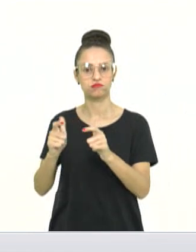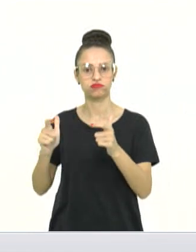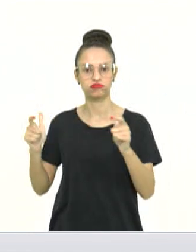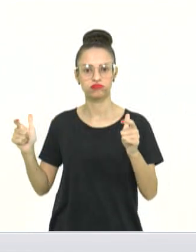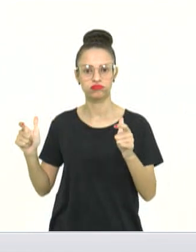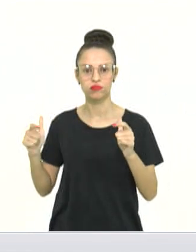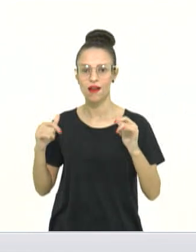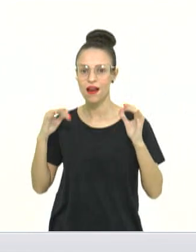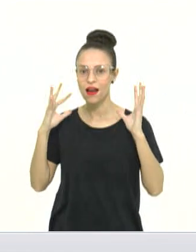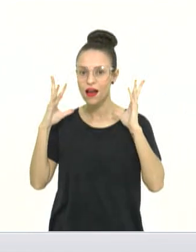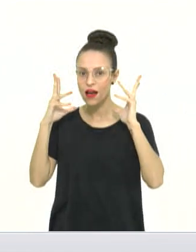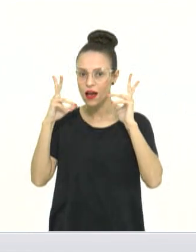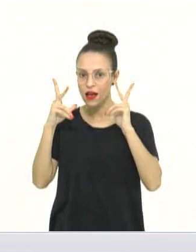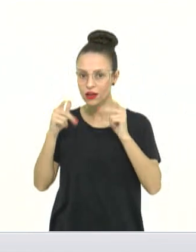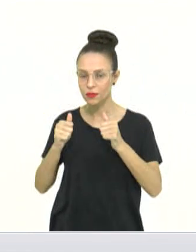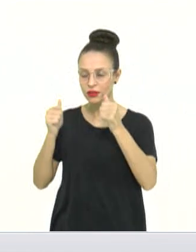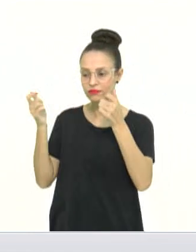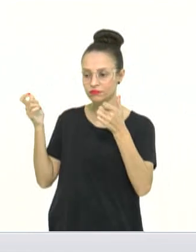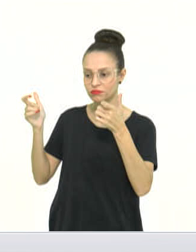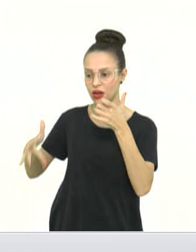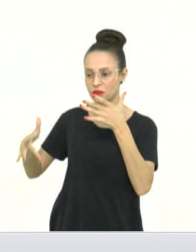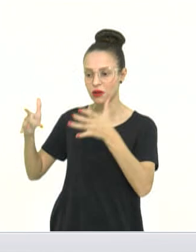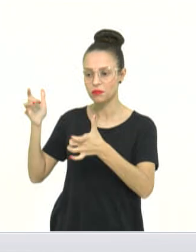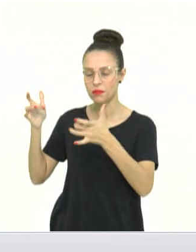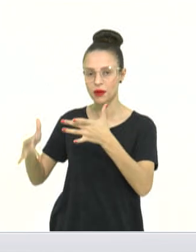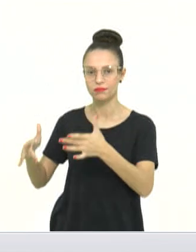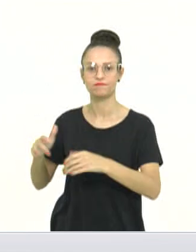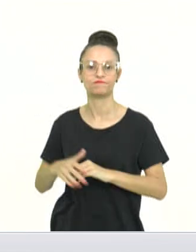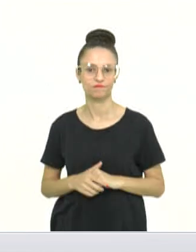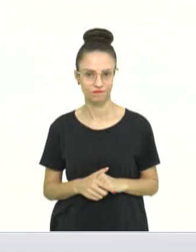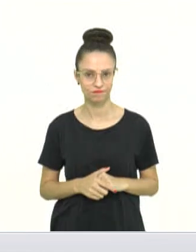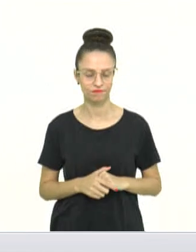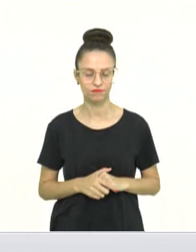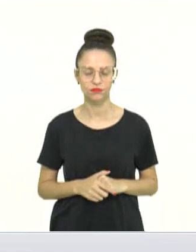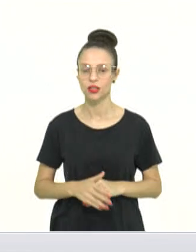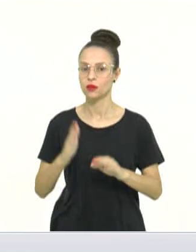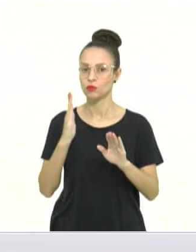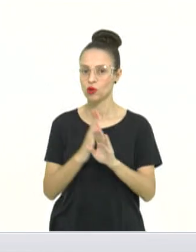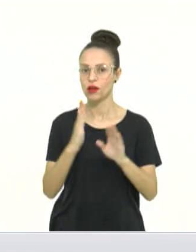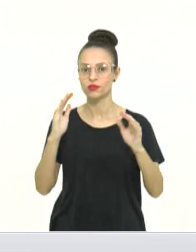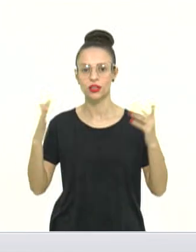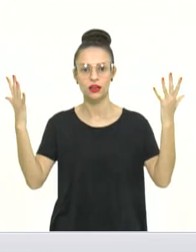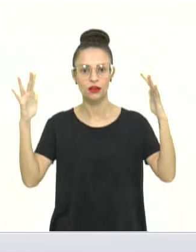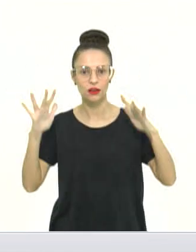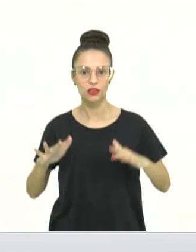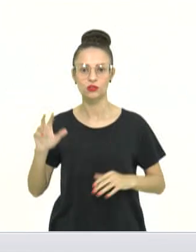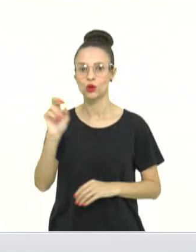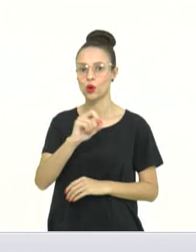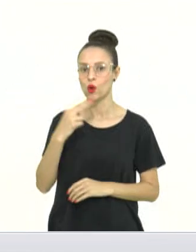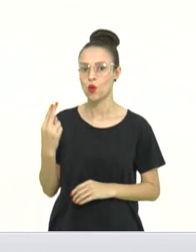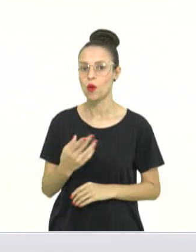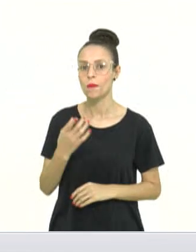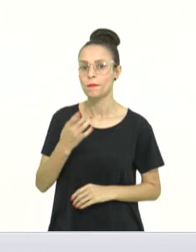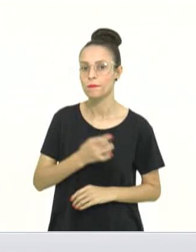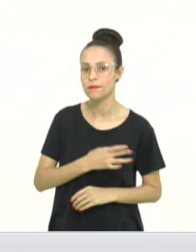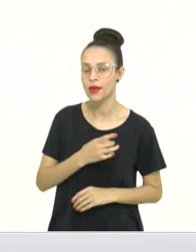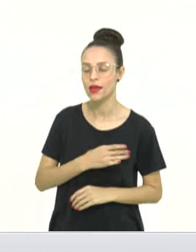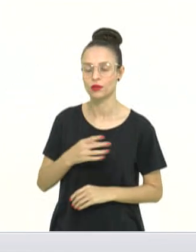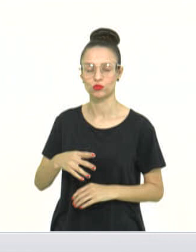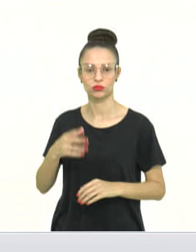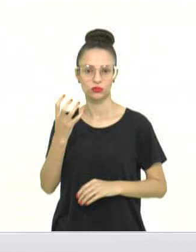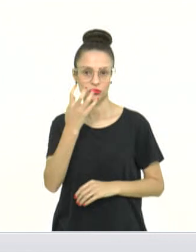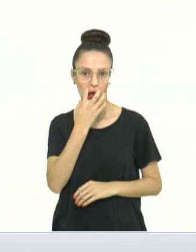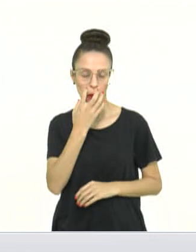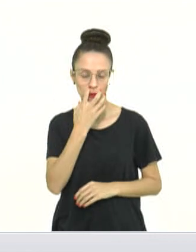animais domésticos abandonados. Seja pela crise, pelo medo de que os cães e